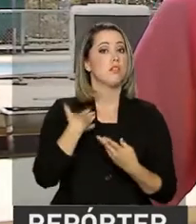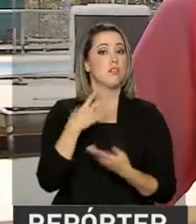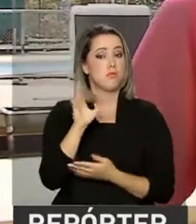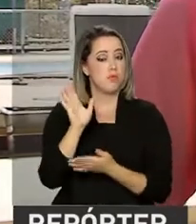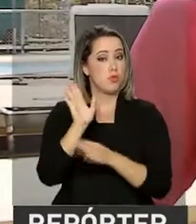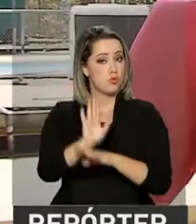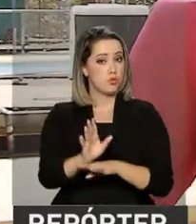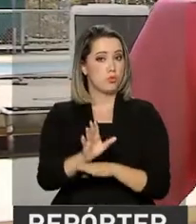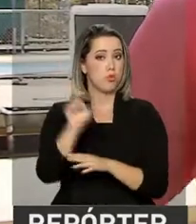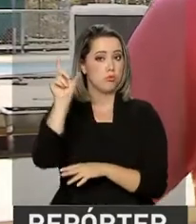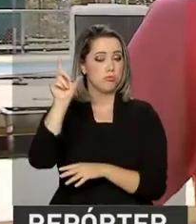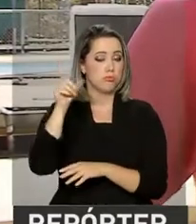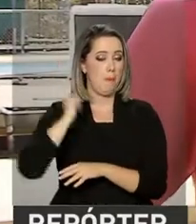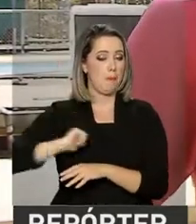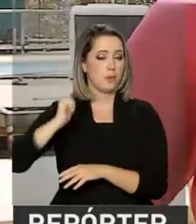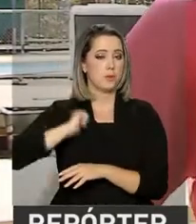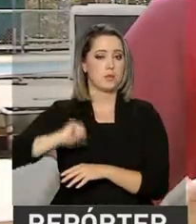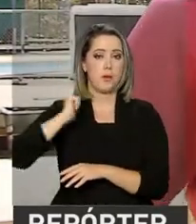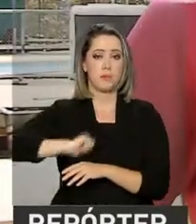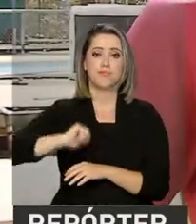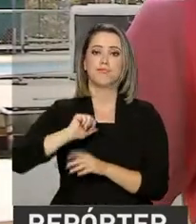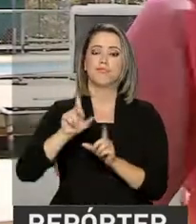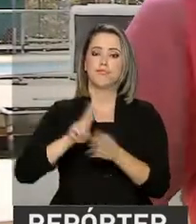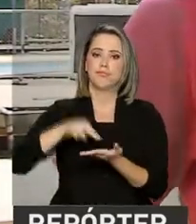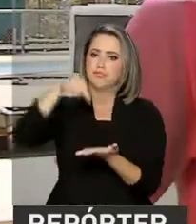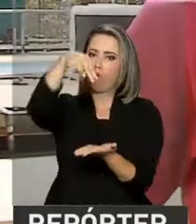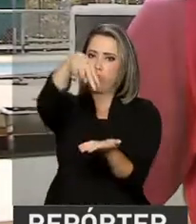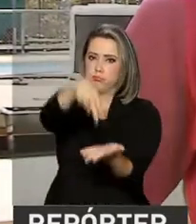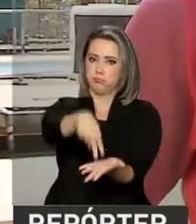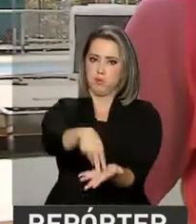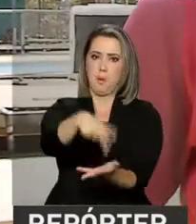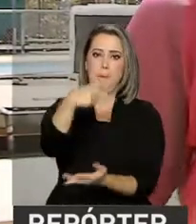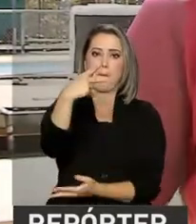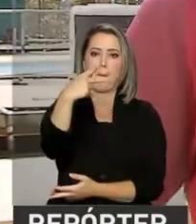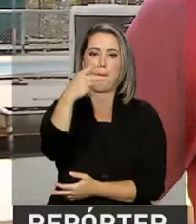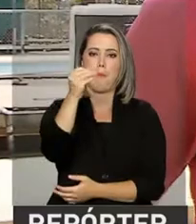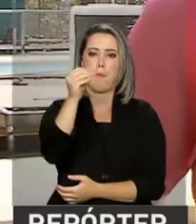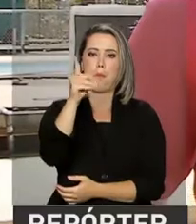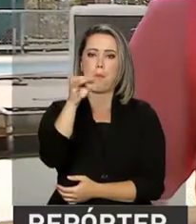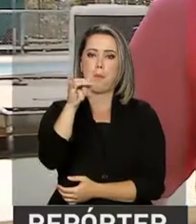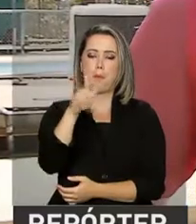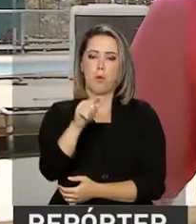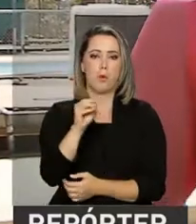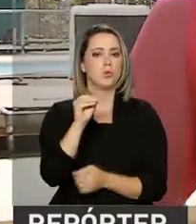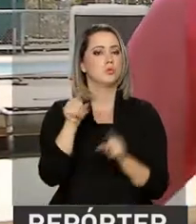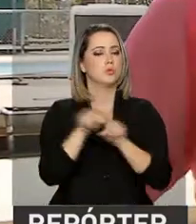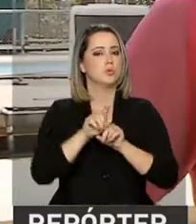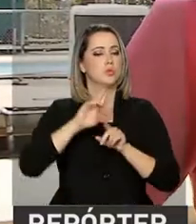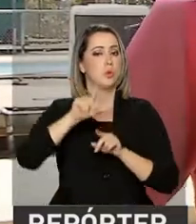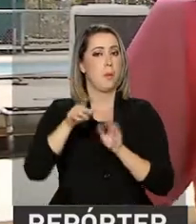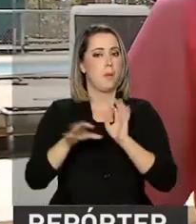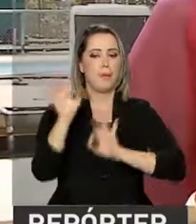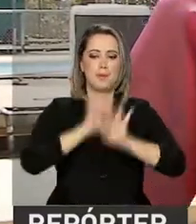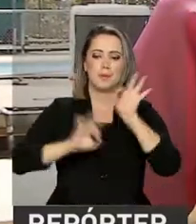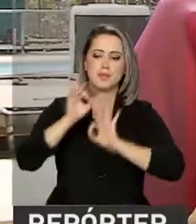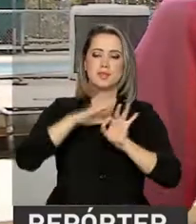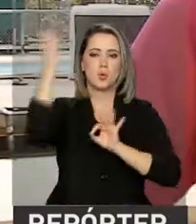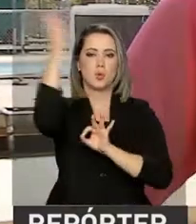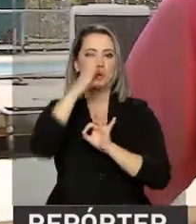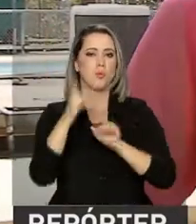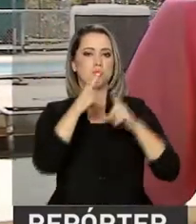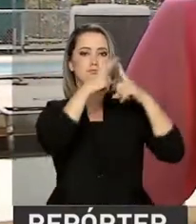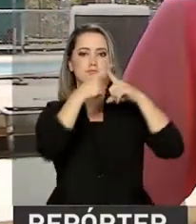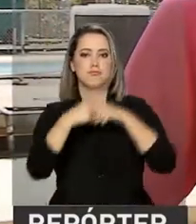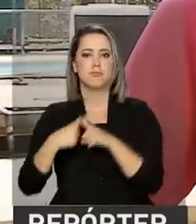pódio destes 70 serão contemplados pela primeira vez é o início da preparação do brasil para os jogos de